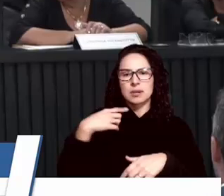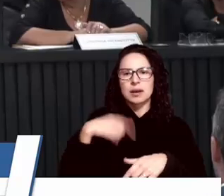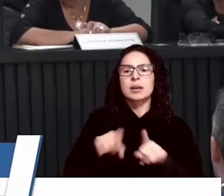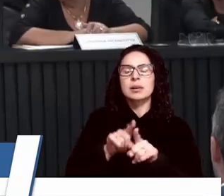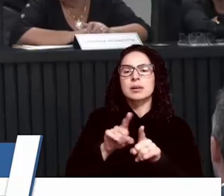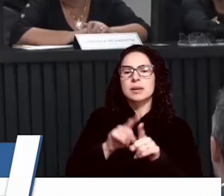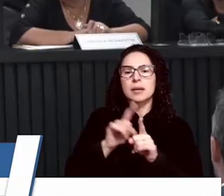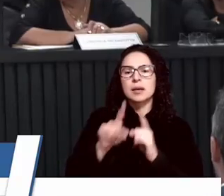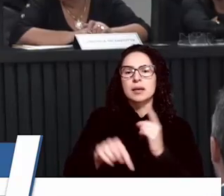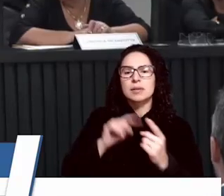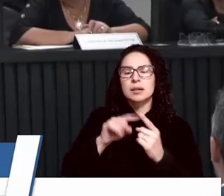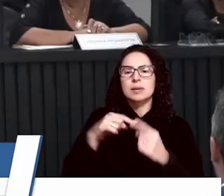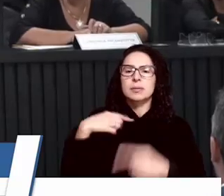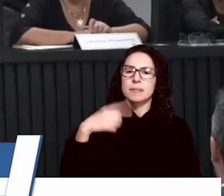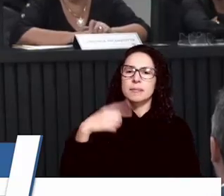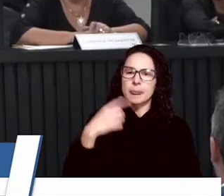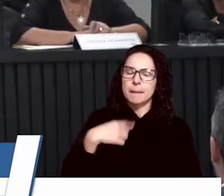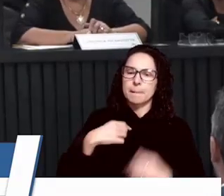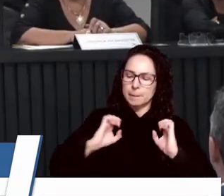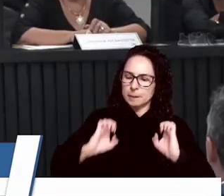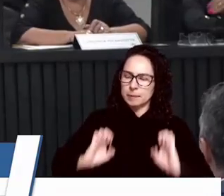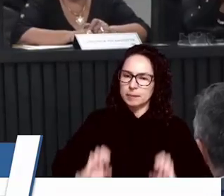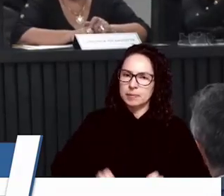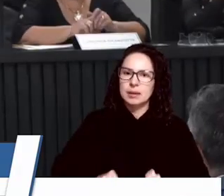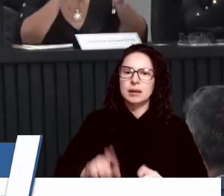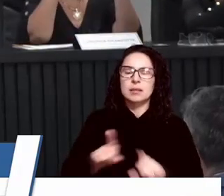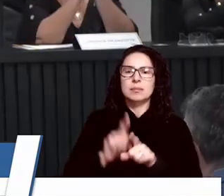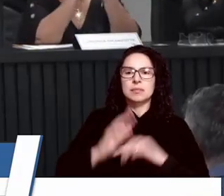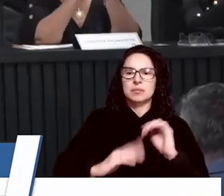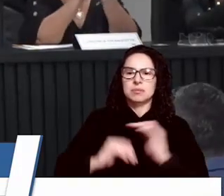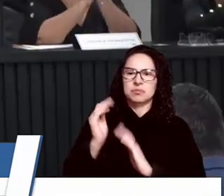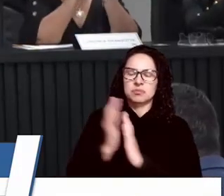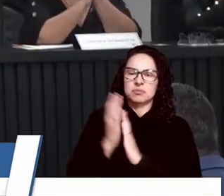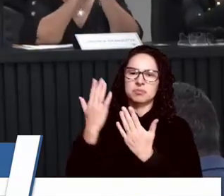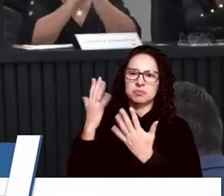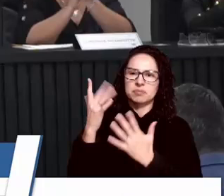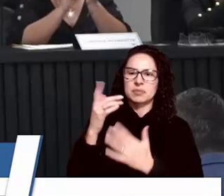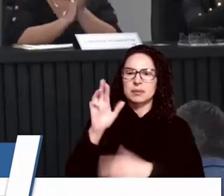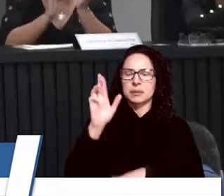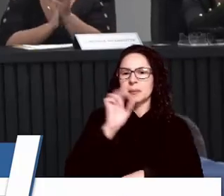exercendo advocacia com ética e competência. Autor, Daniel Bassi.